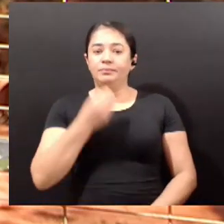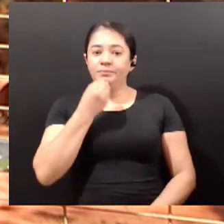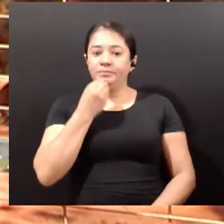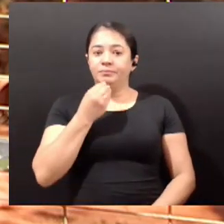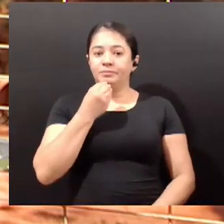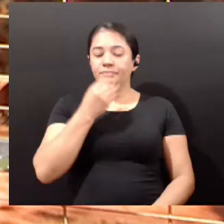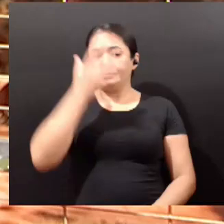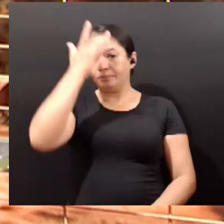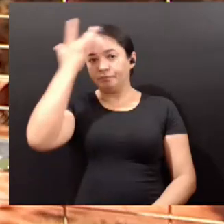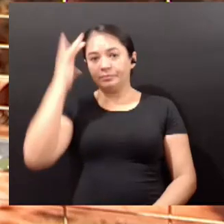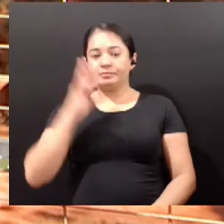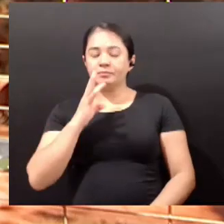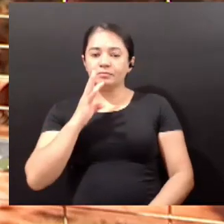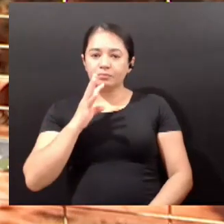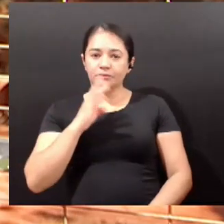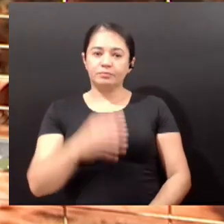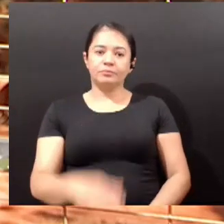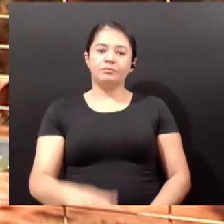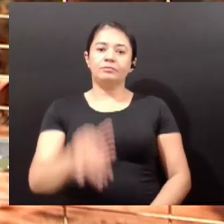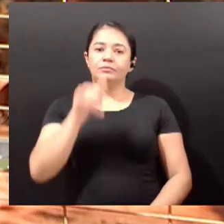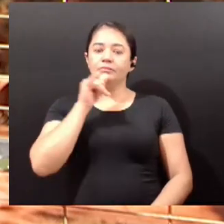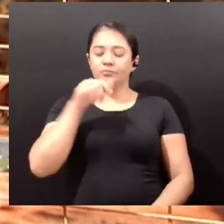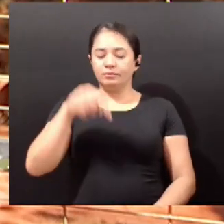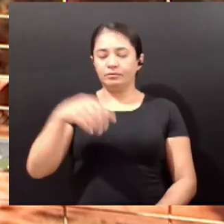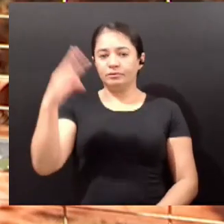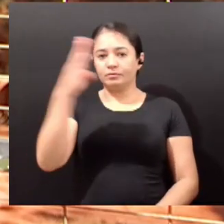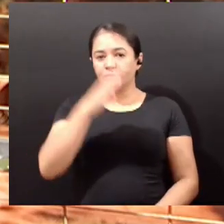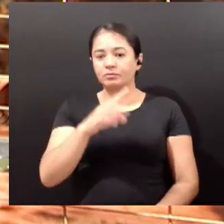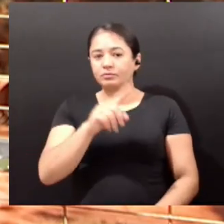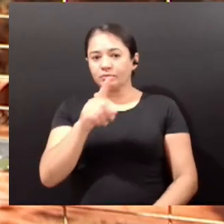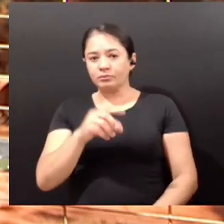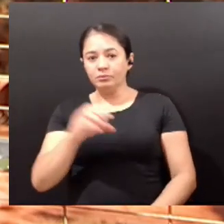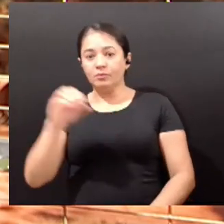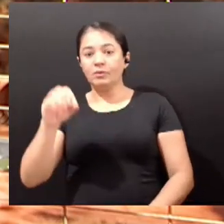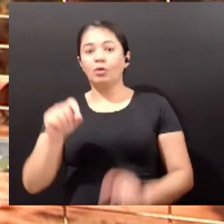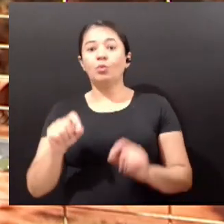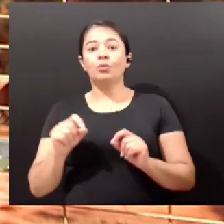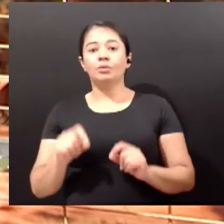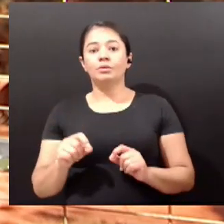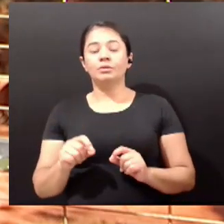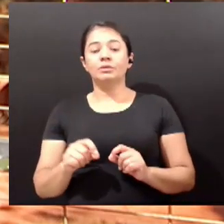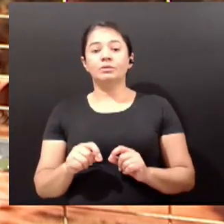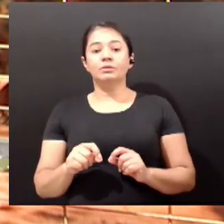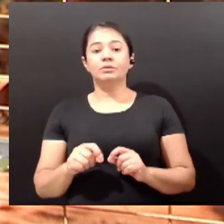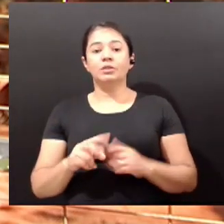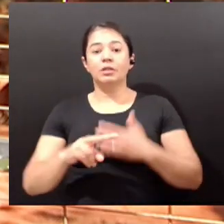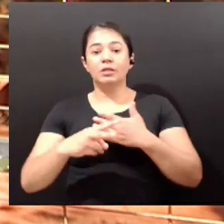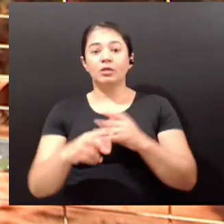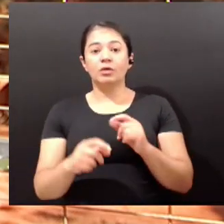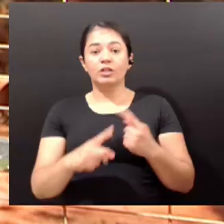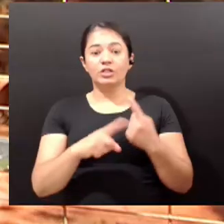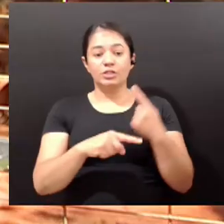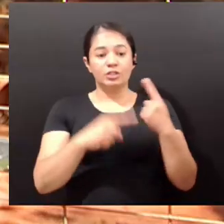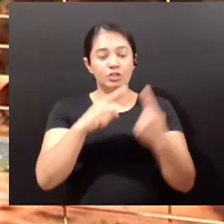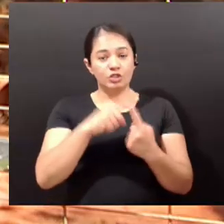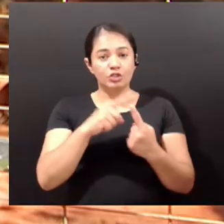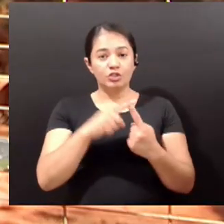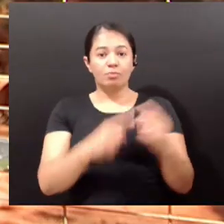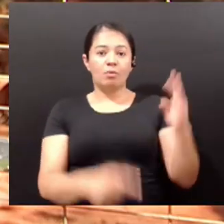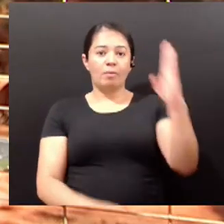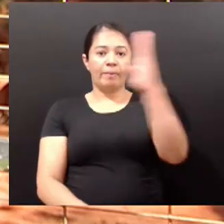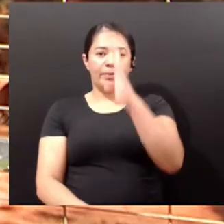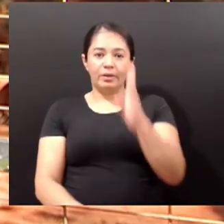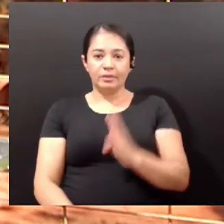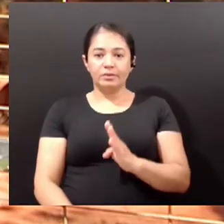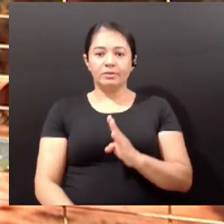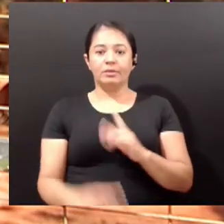Então, por exemplo, no Brasil, os zoológicos estão com uma tendência muito forte de ter espécies brasileiras, né? Porque a